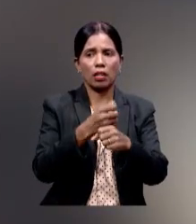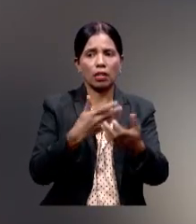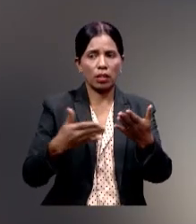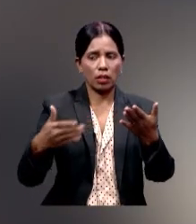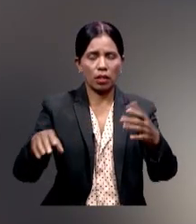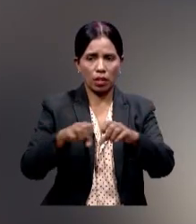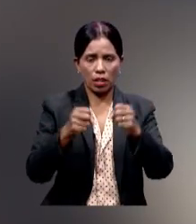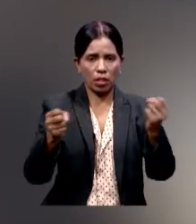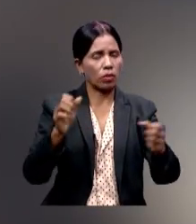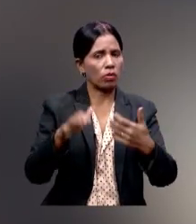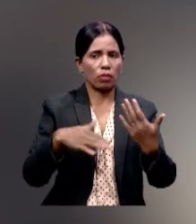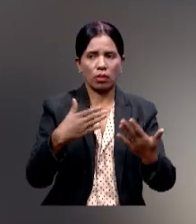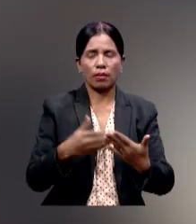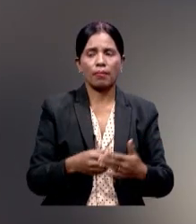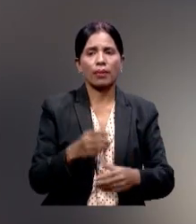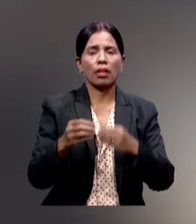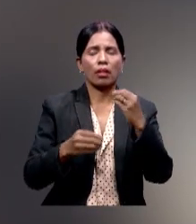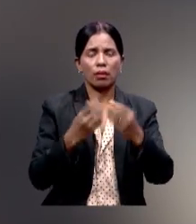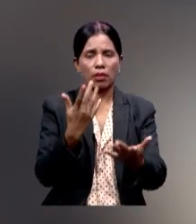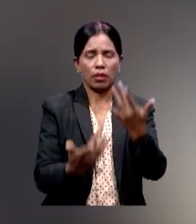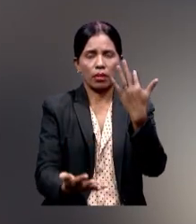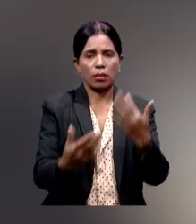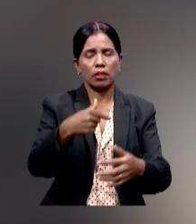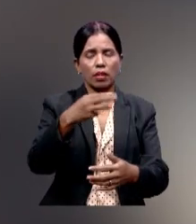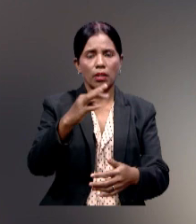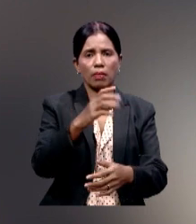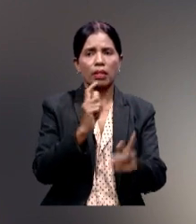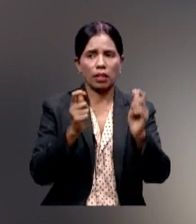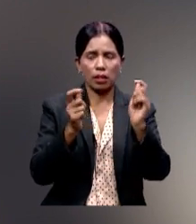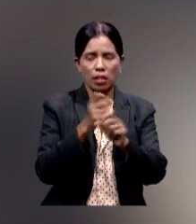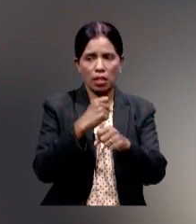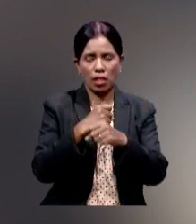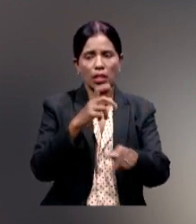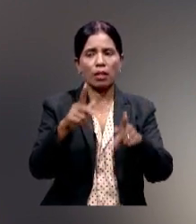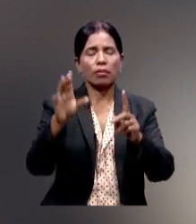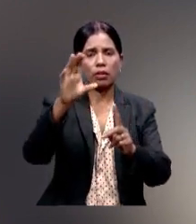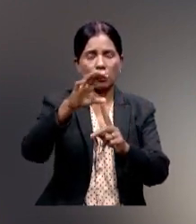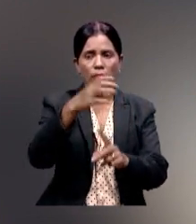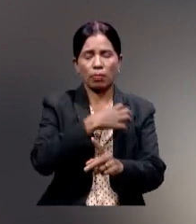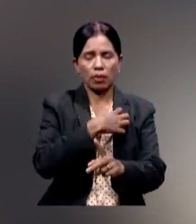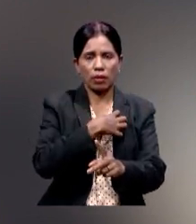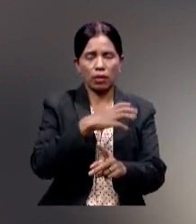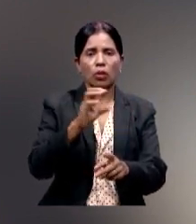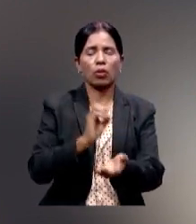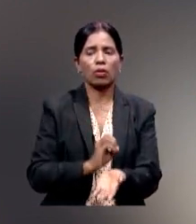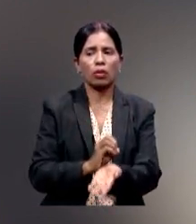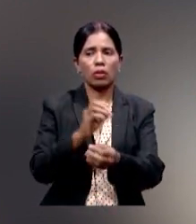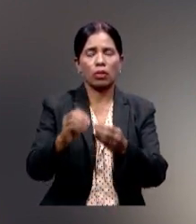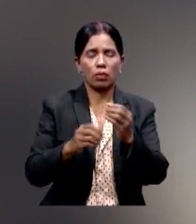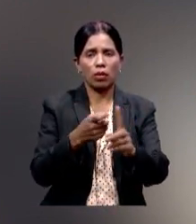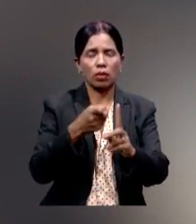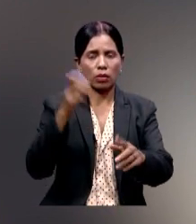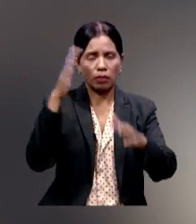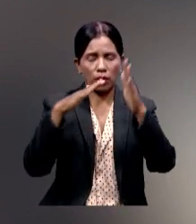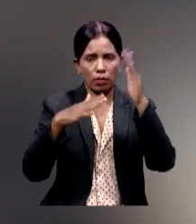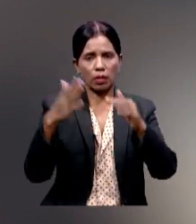hetan estragos total. Relação ao incêndio, né, Gemen tenta a confirmação do comandante Pentel Regional Raiwa, conaba motivo se